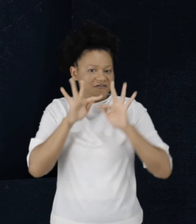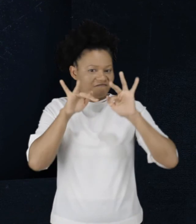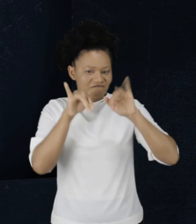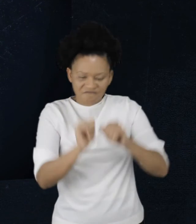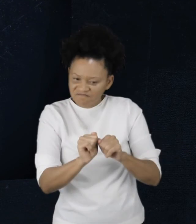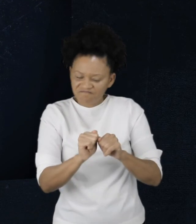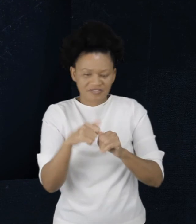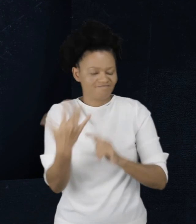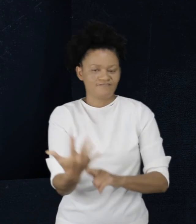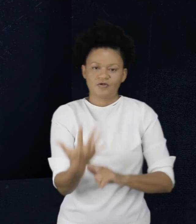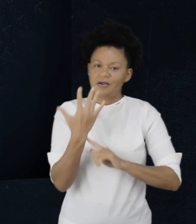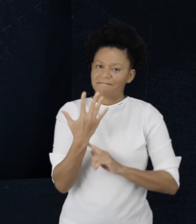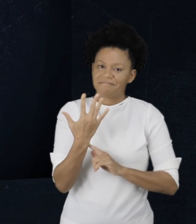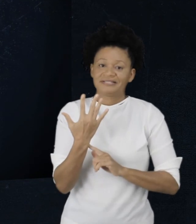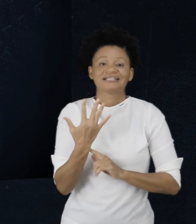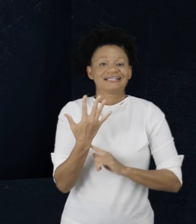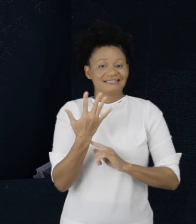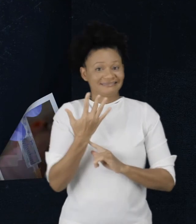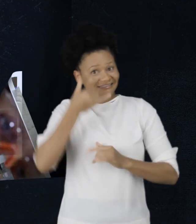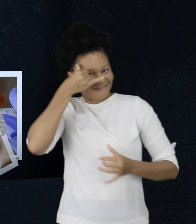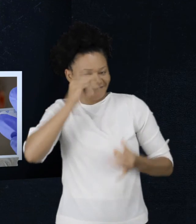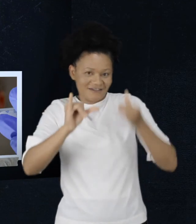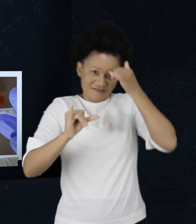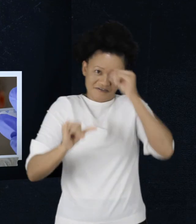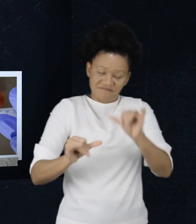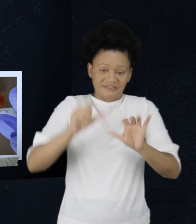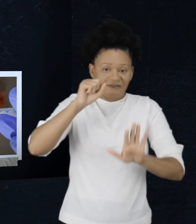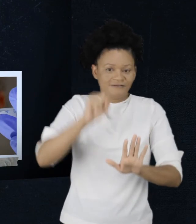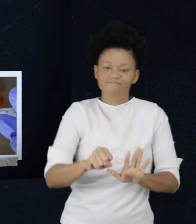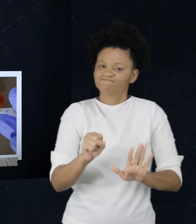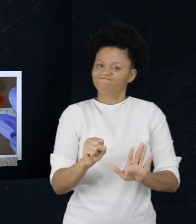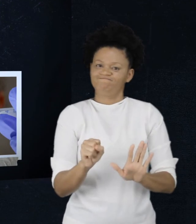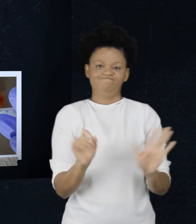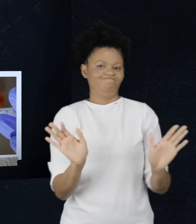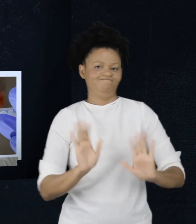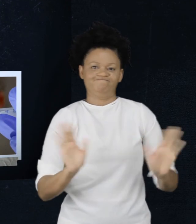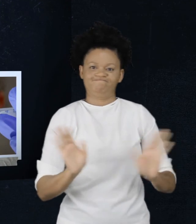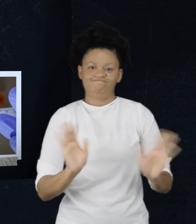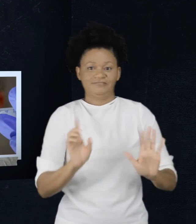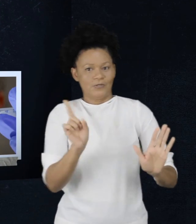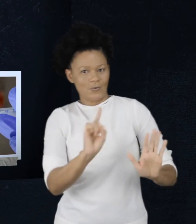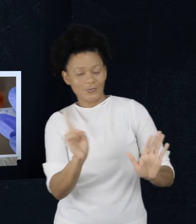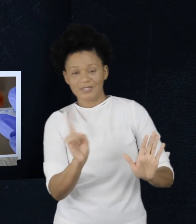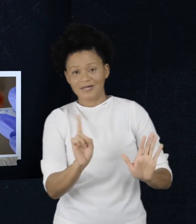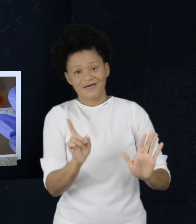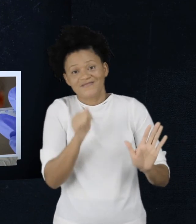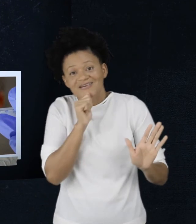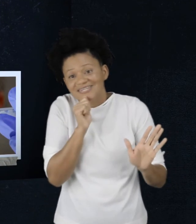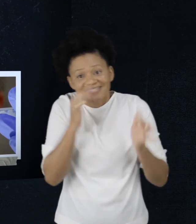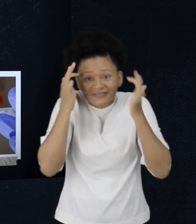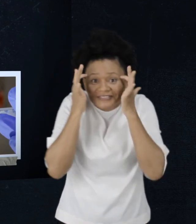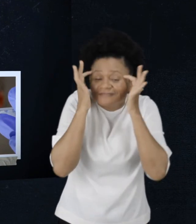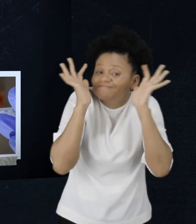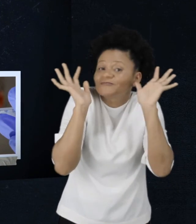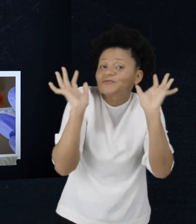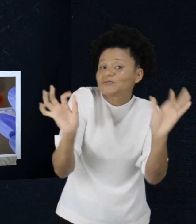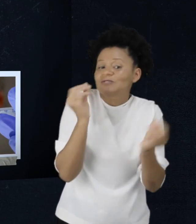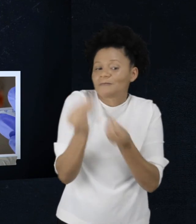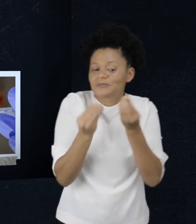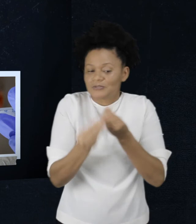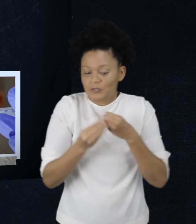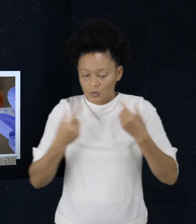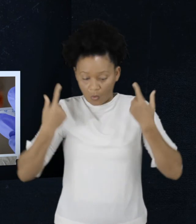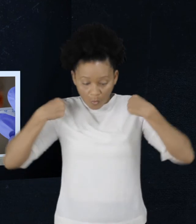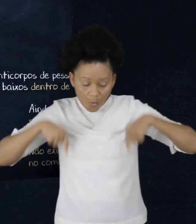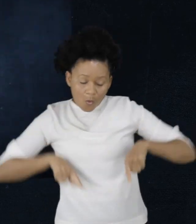eficiência, ou seja, não sabemos se elas irão sensibilizar nosso organismo a produzir os anticorpos protetores contra o